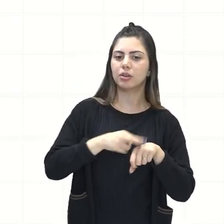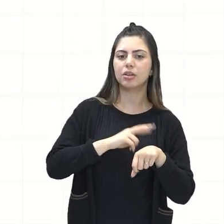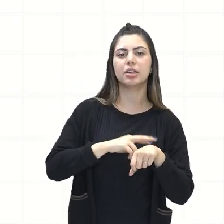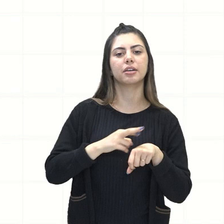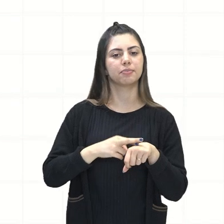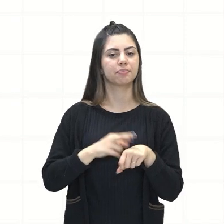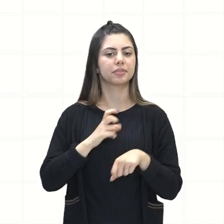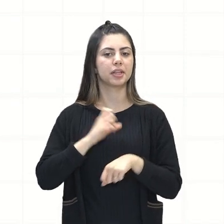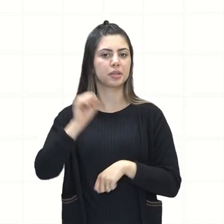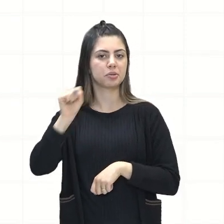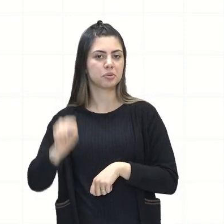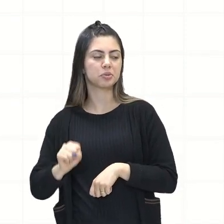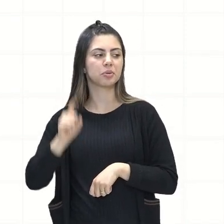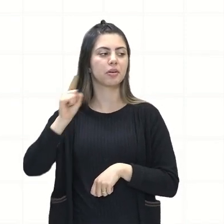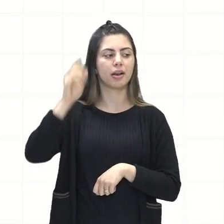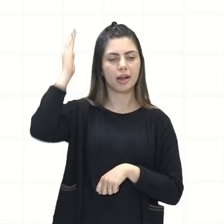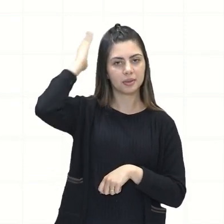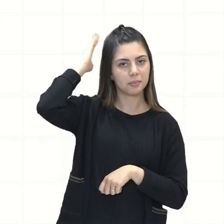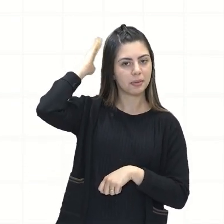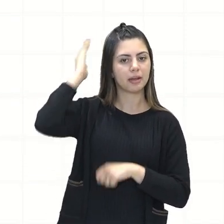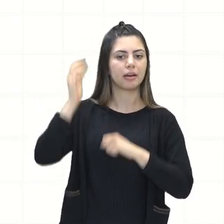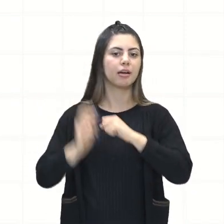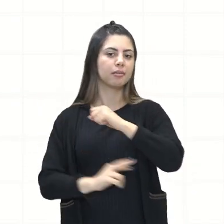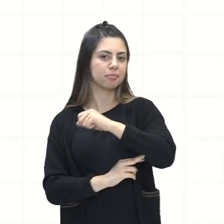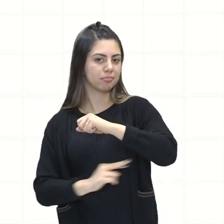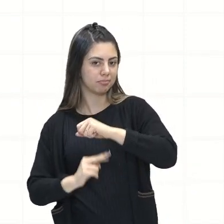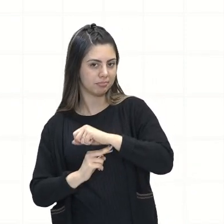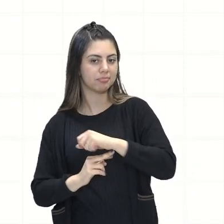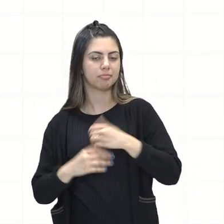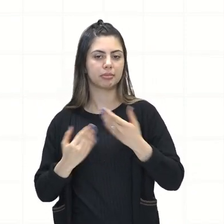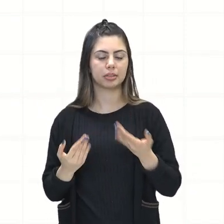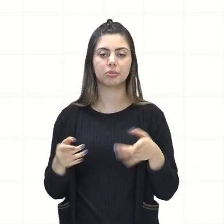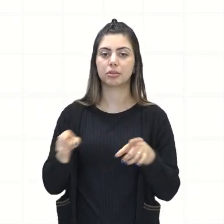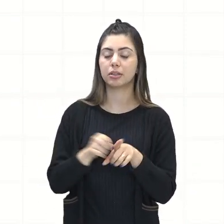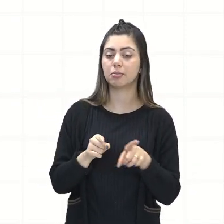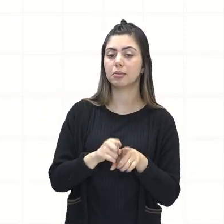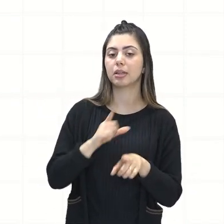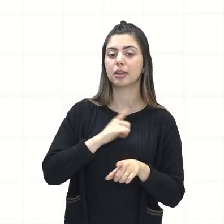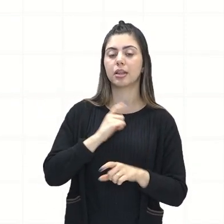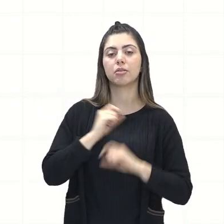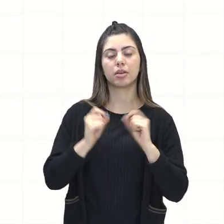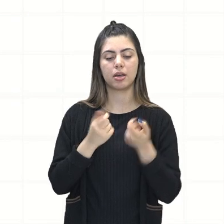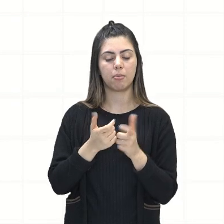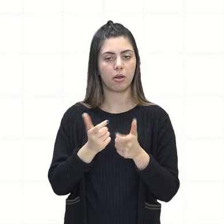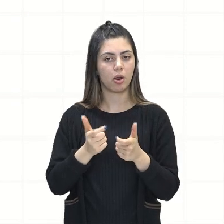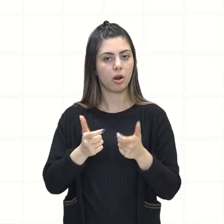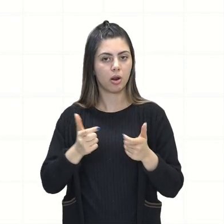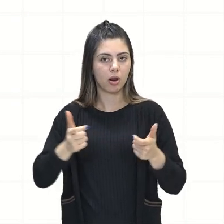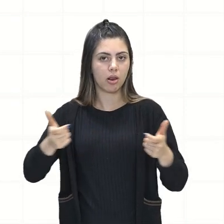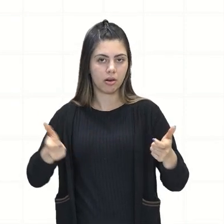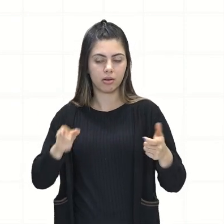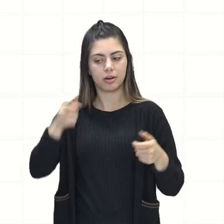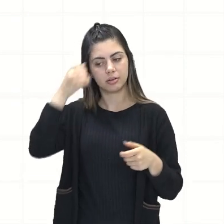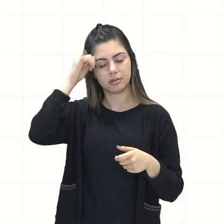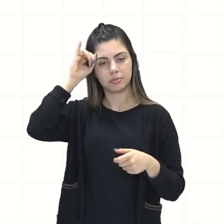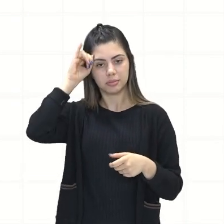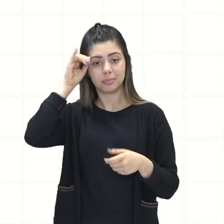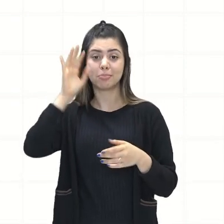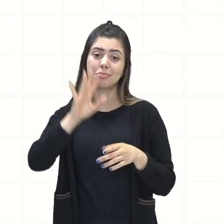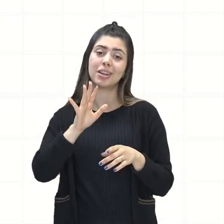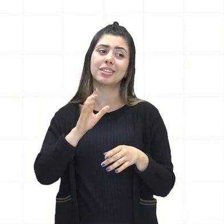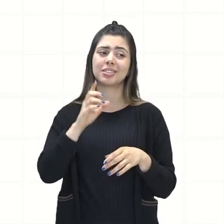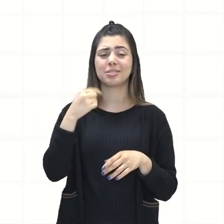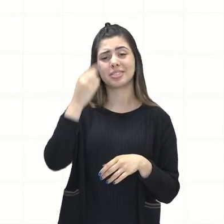Pará, sul do Amazonas, né? Que está ao mesmo tempo que está produzindo muito gado, ao mesmo tempo está